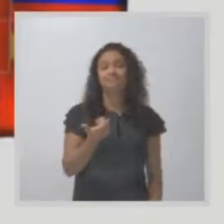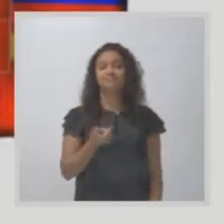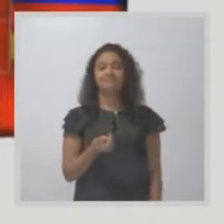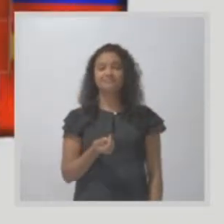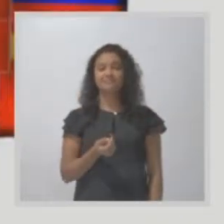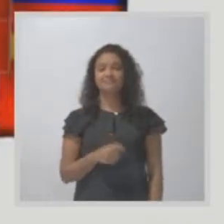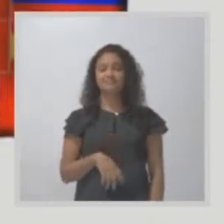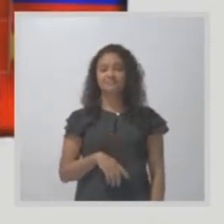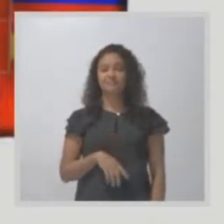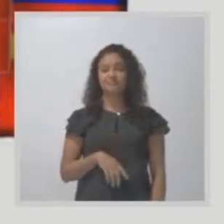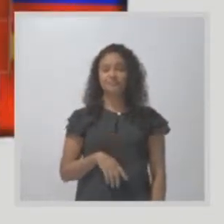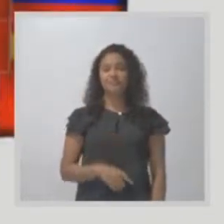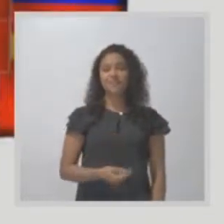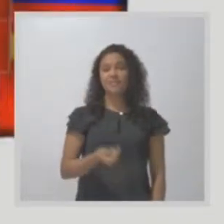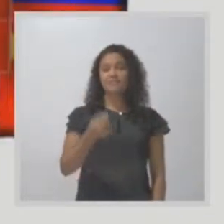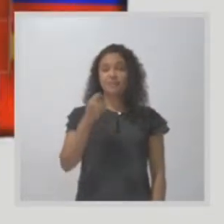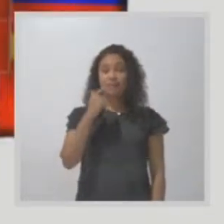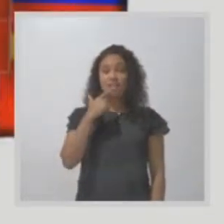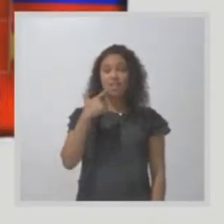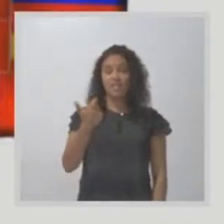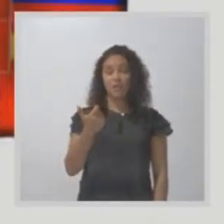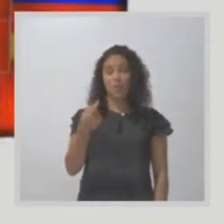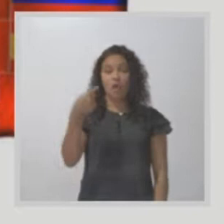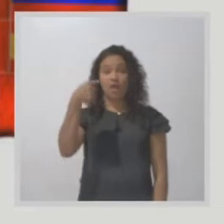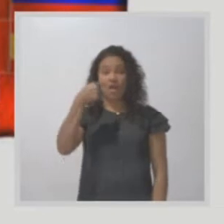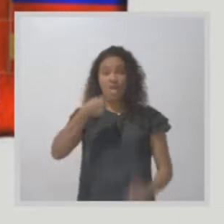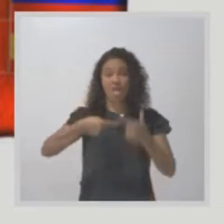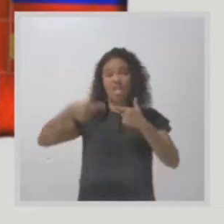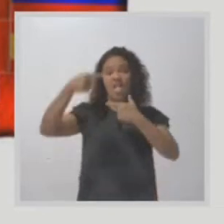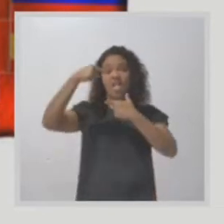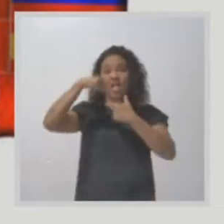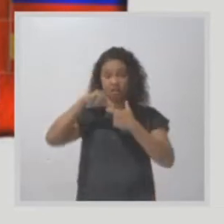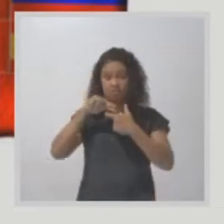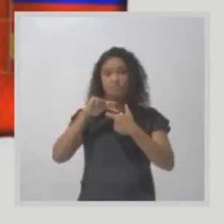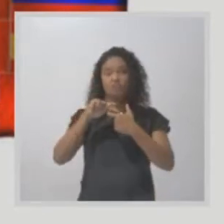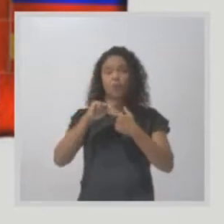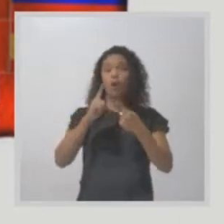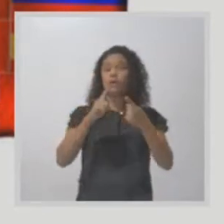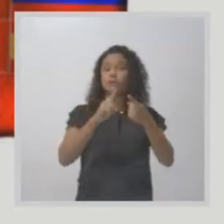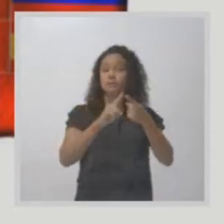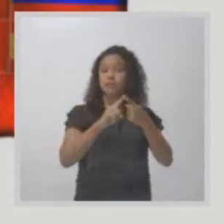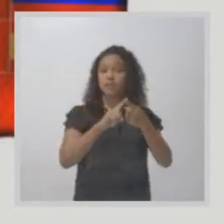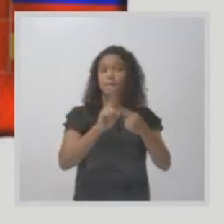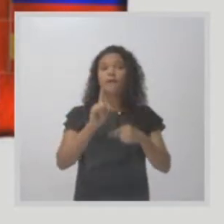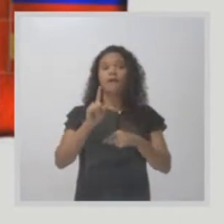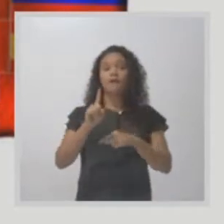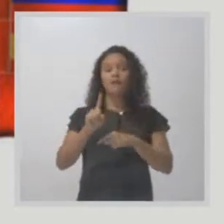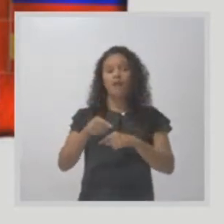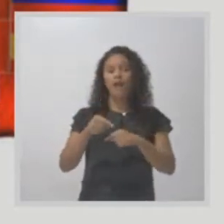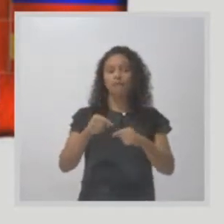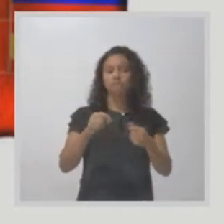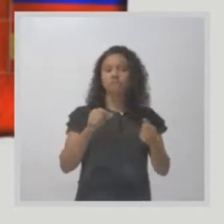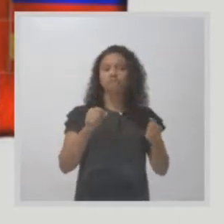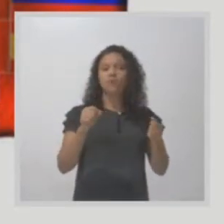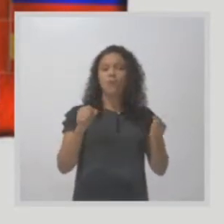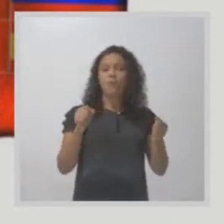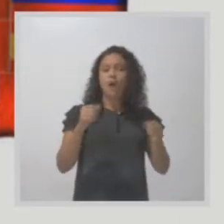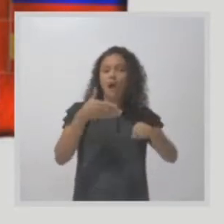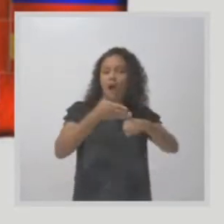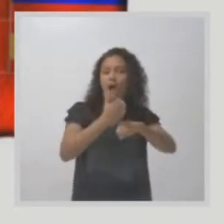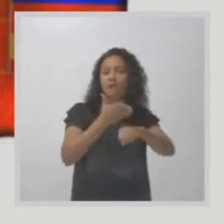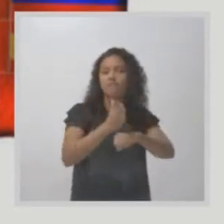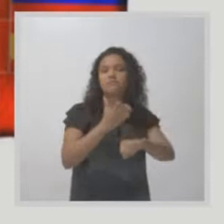Além daquele órgão muscular que nós conhecemos, a língua, ela também é uma atividade coletiva realizada por